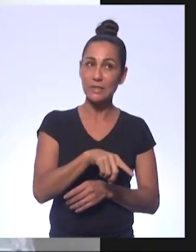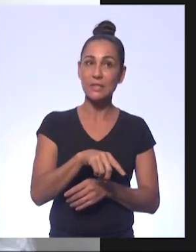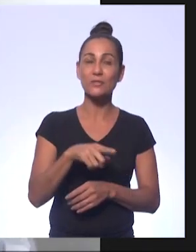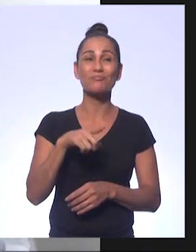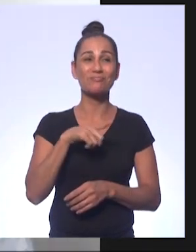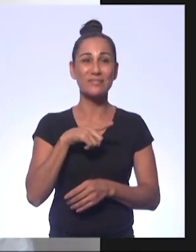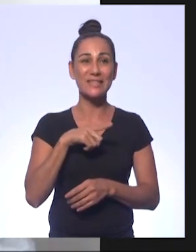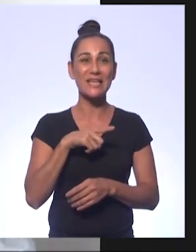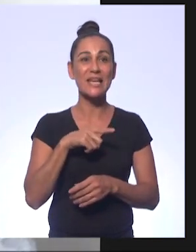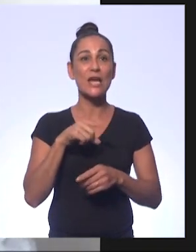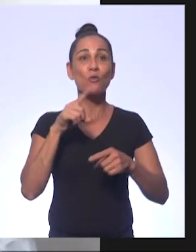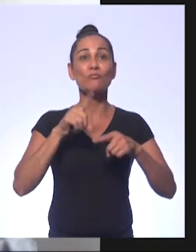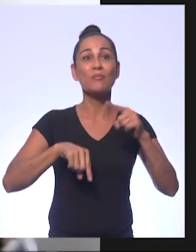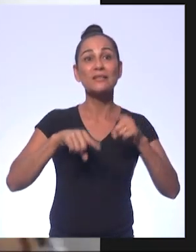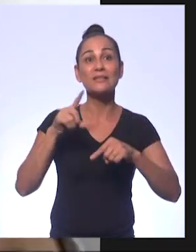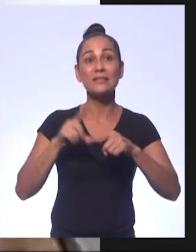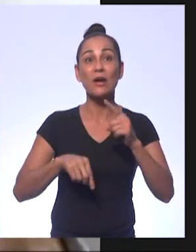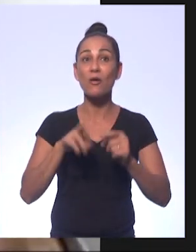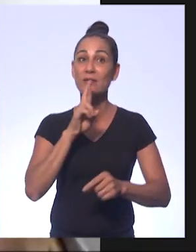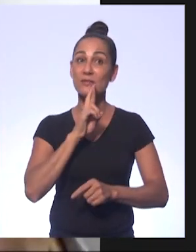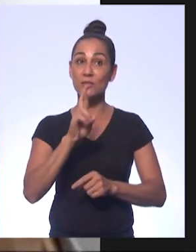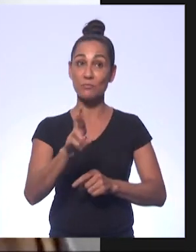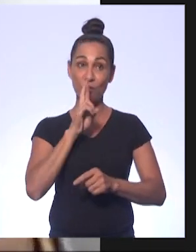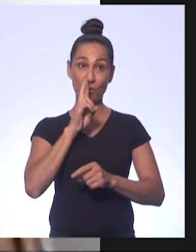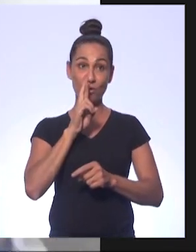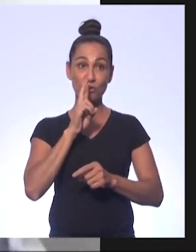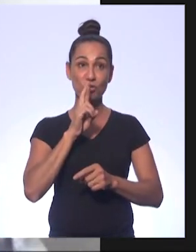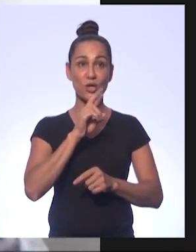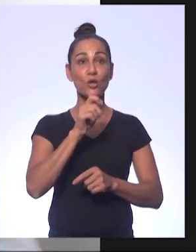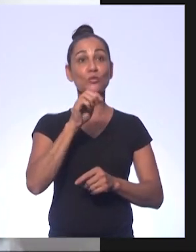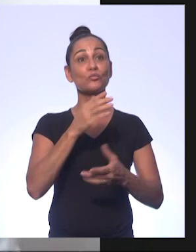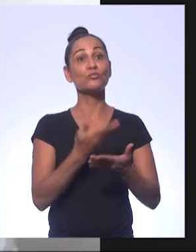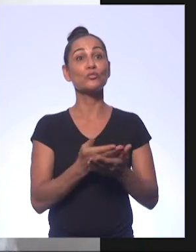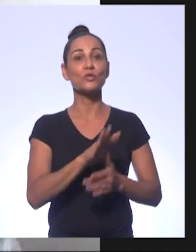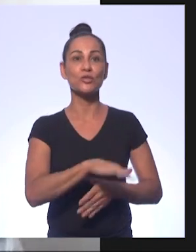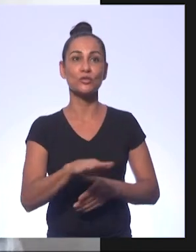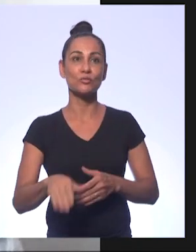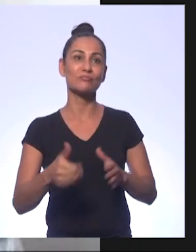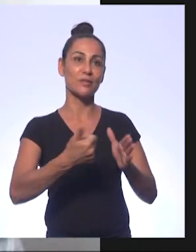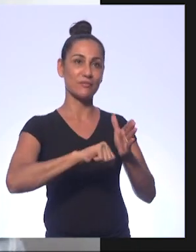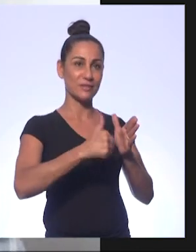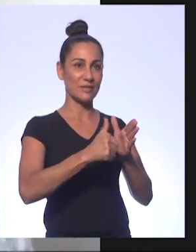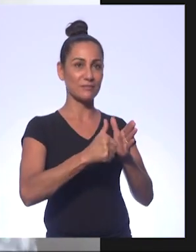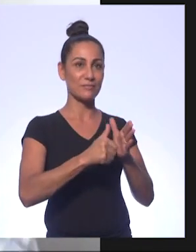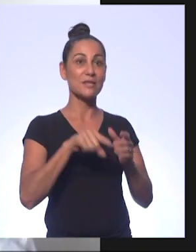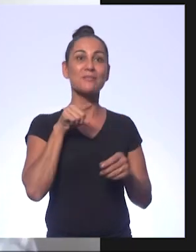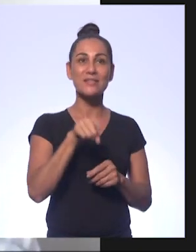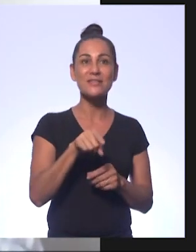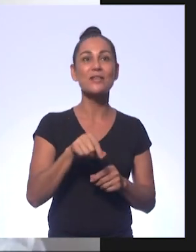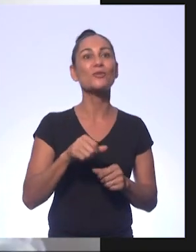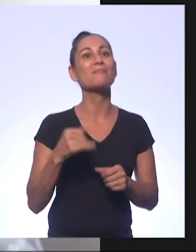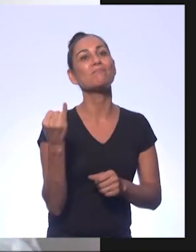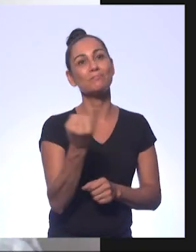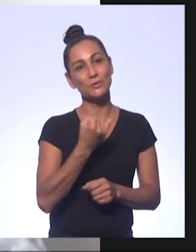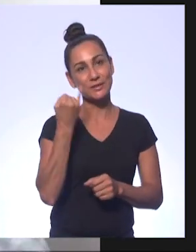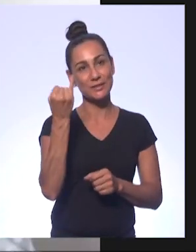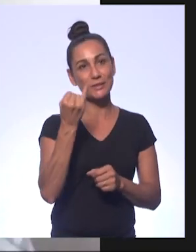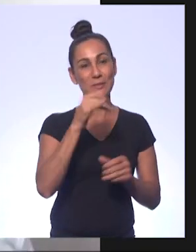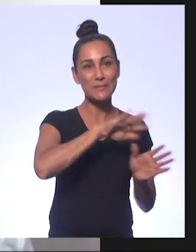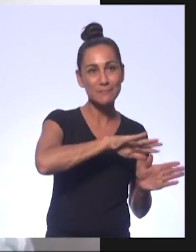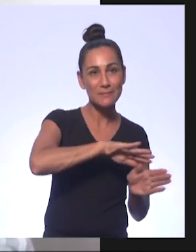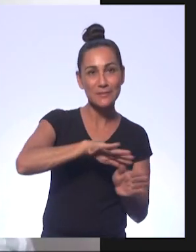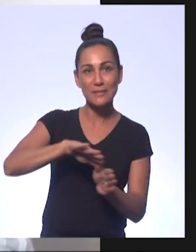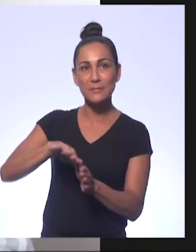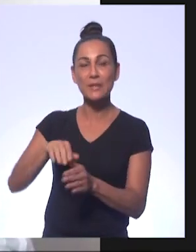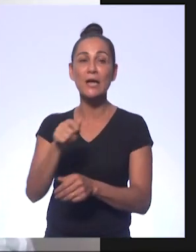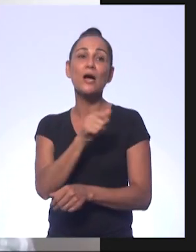ter um material, ter a resposta do estudante avaliada. Mas isso é muito importante, porque a gente precisa tirar o